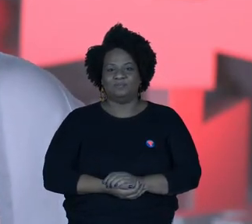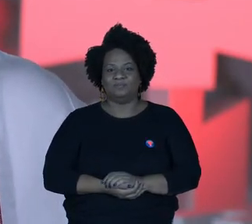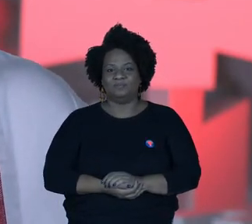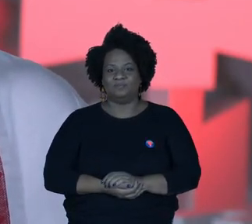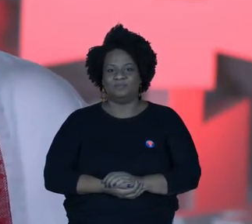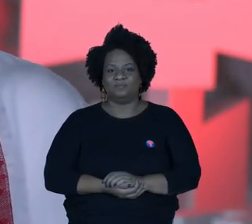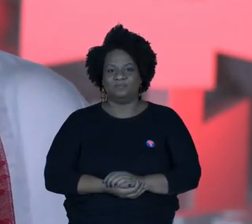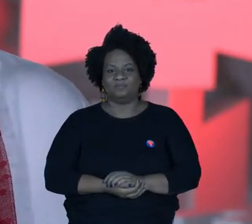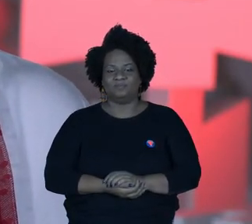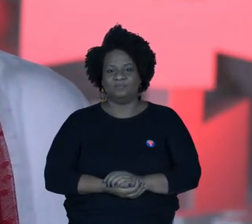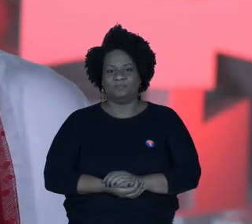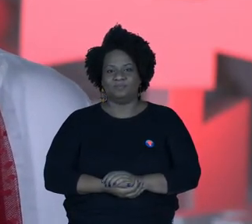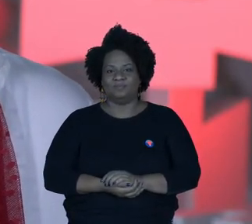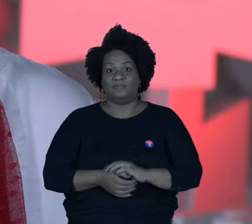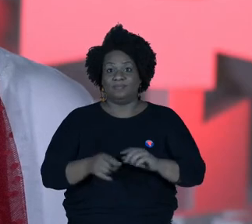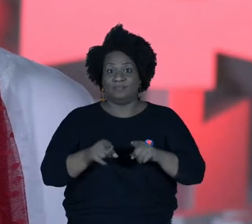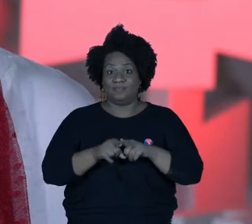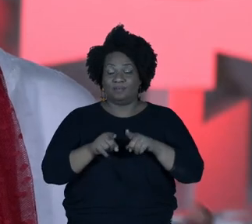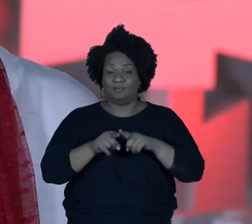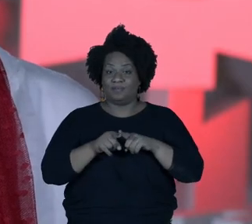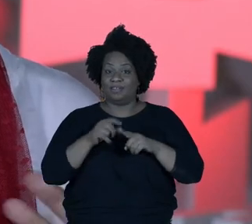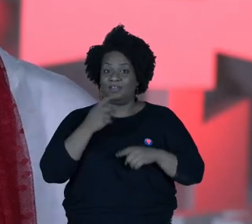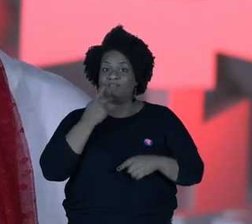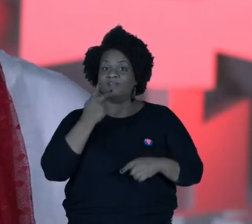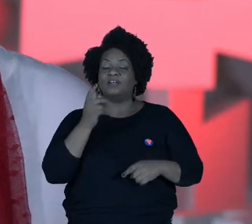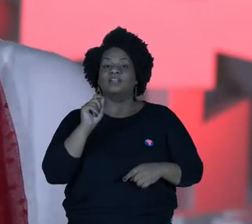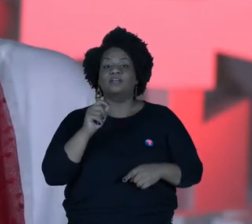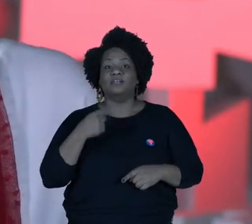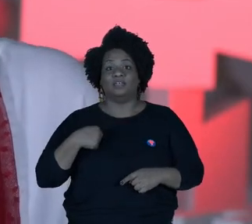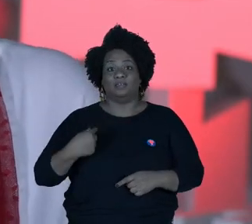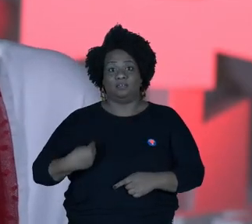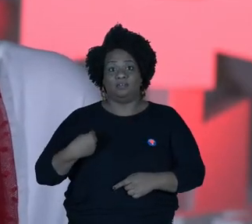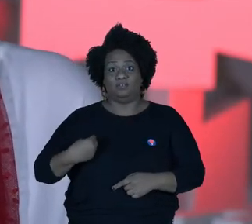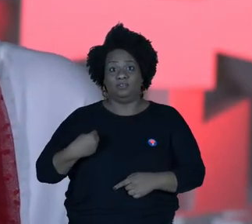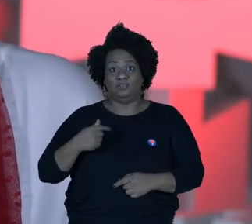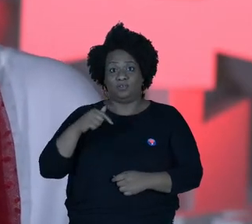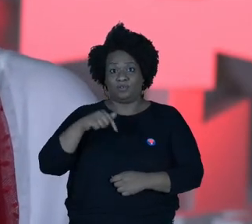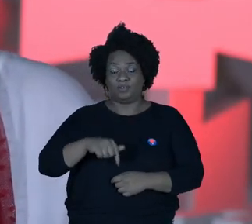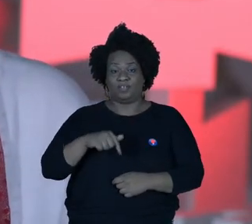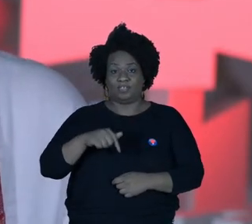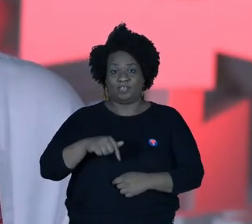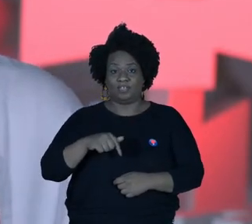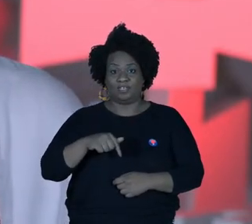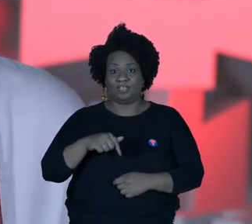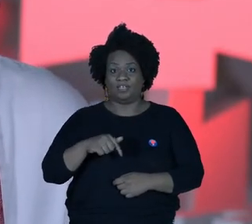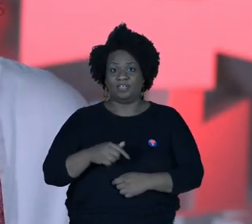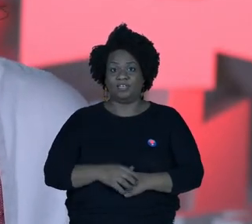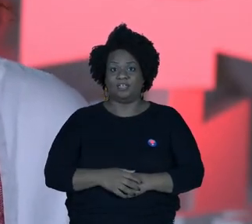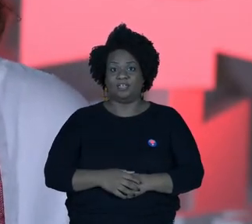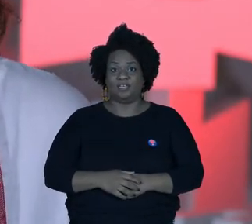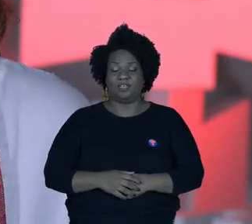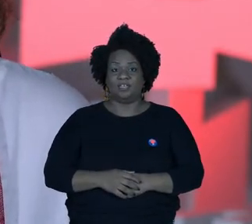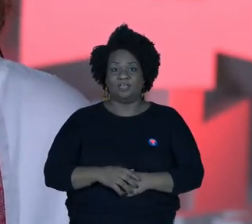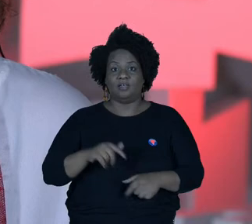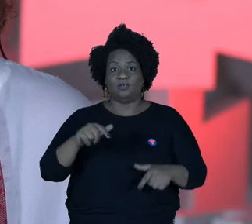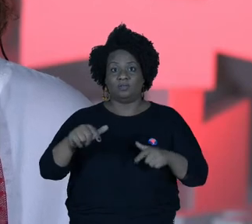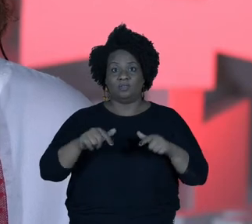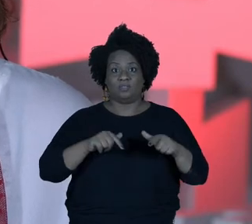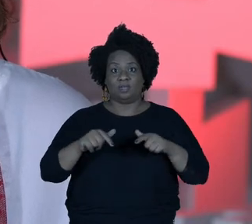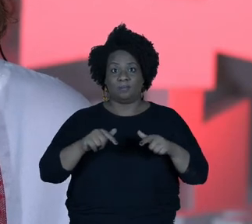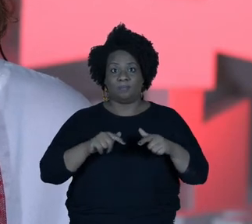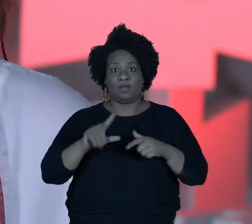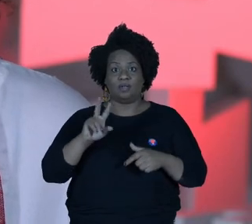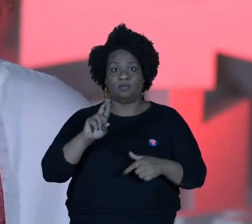também falar, né, que eu estou aqui, né, na frente dos trabalhos de